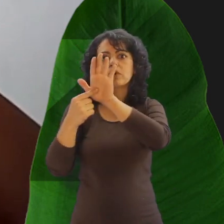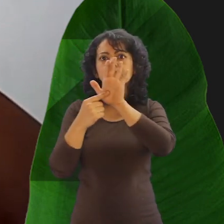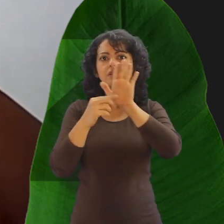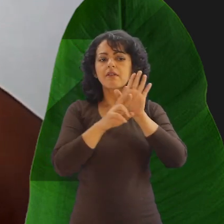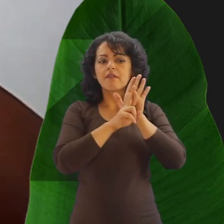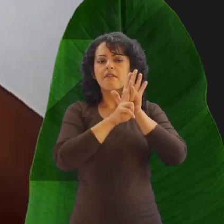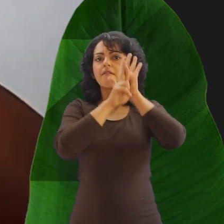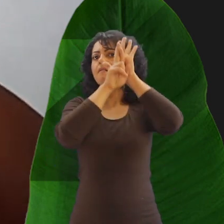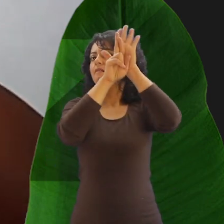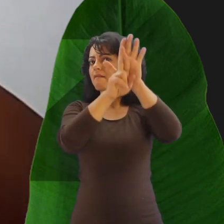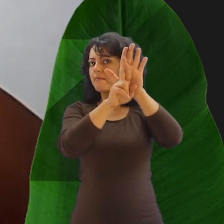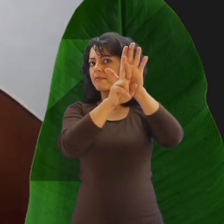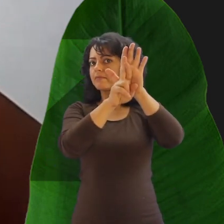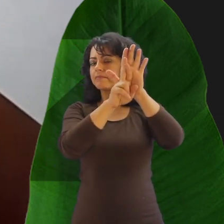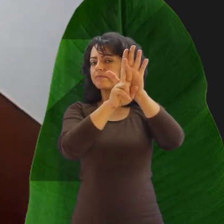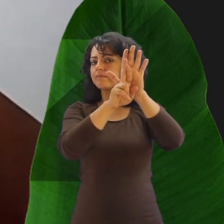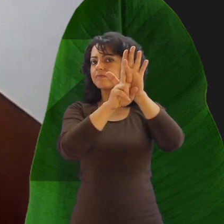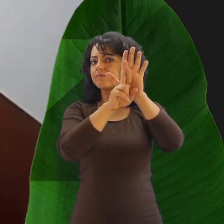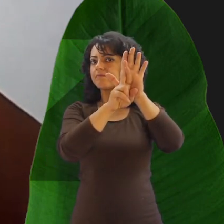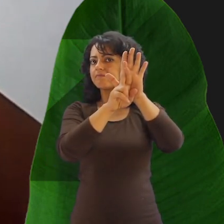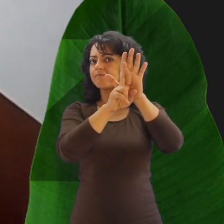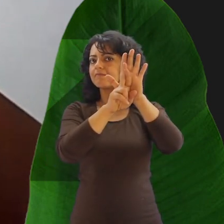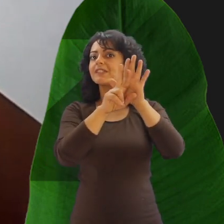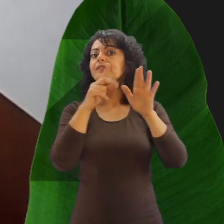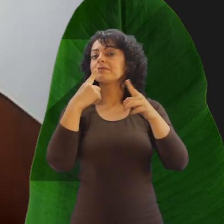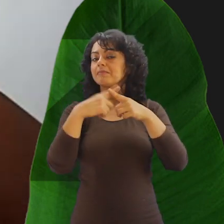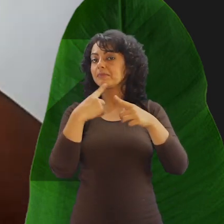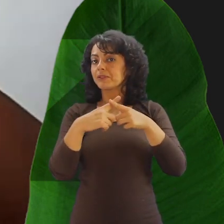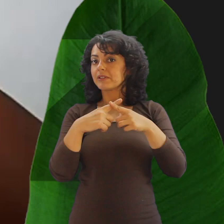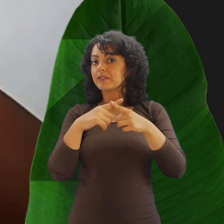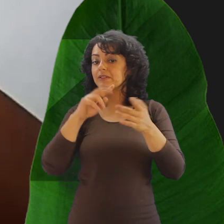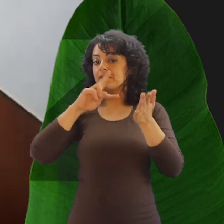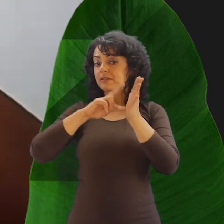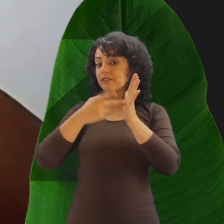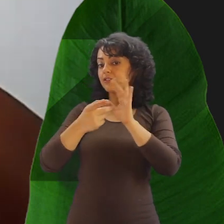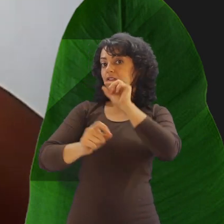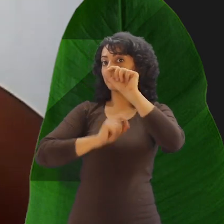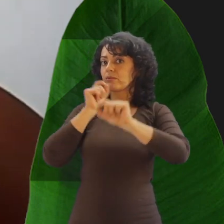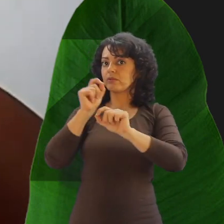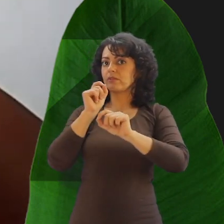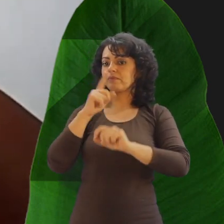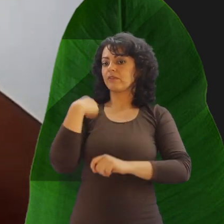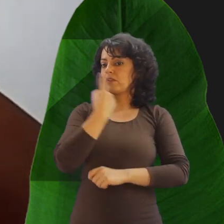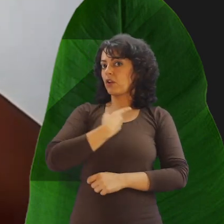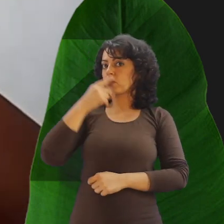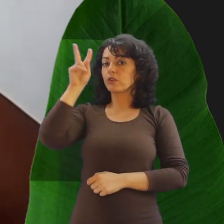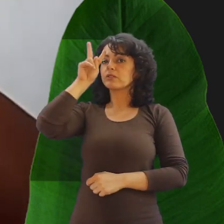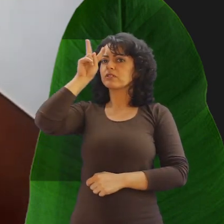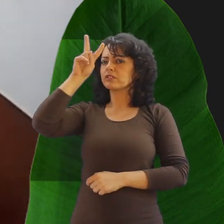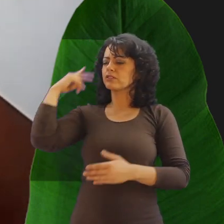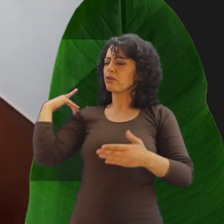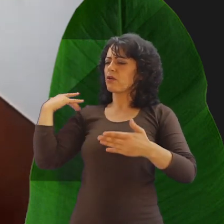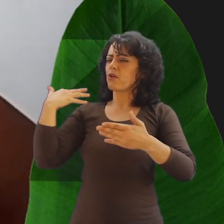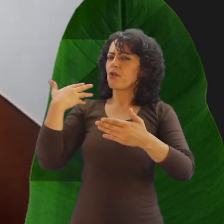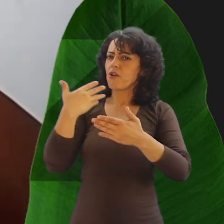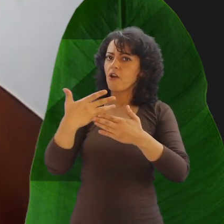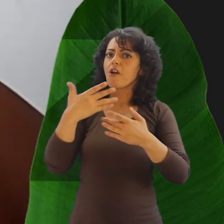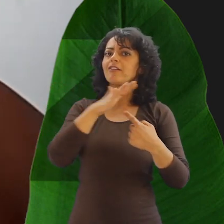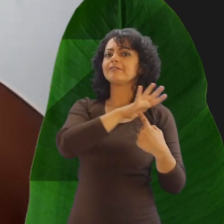essa representatividade que significa termos as nossas histórias sendo contadas, né? Então, isso